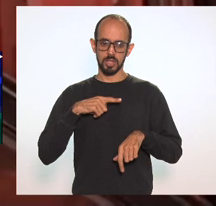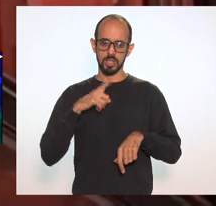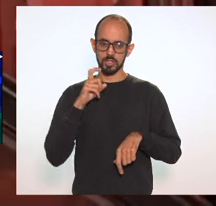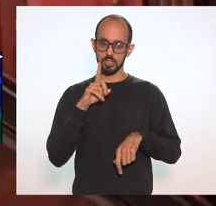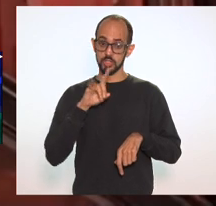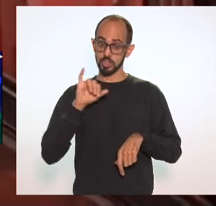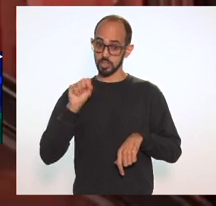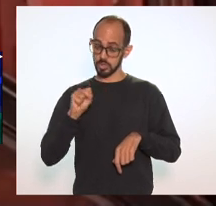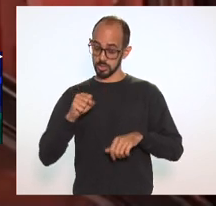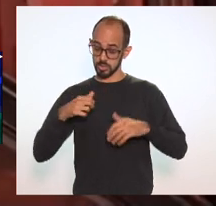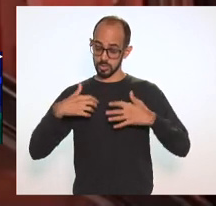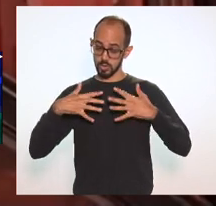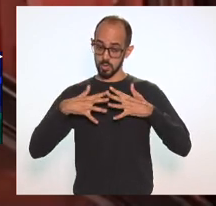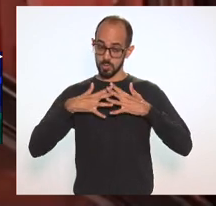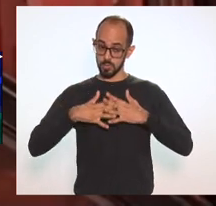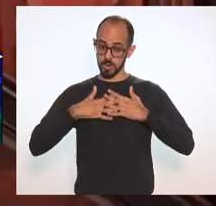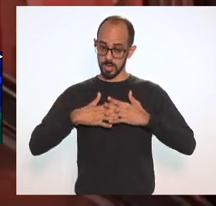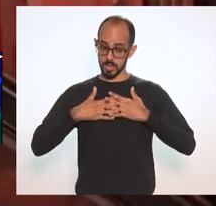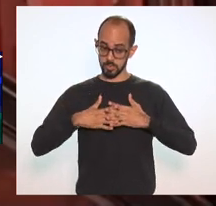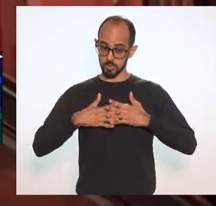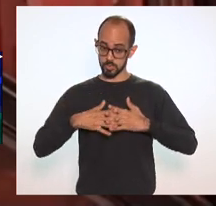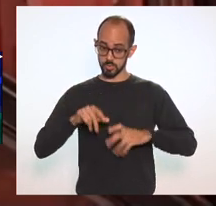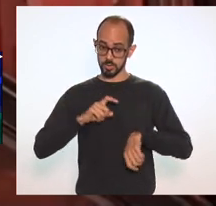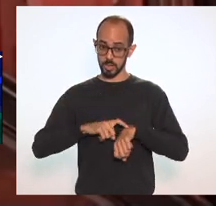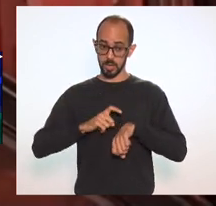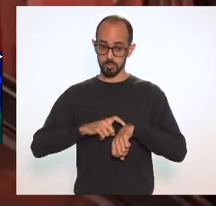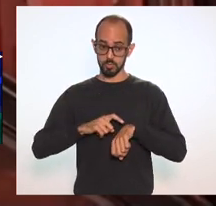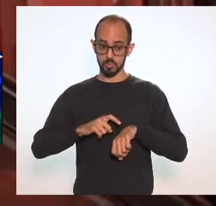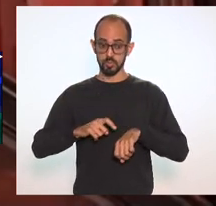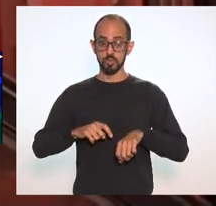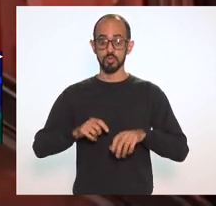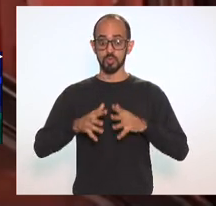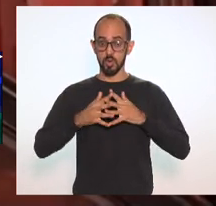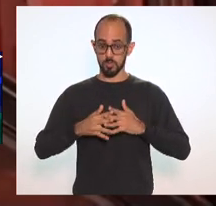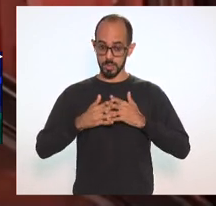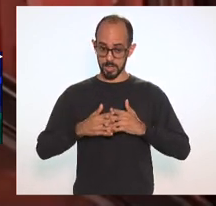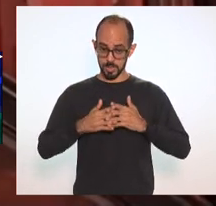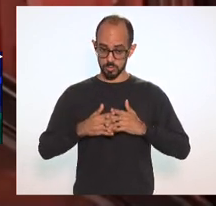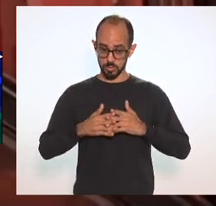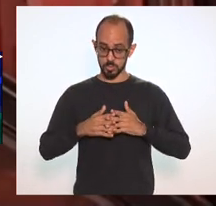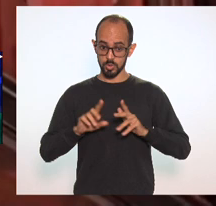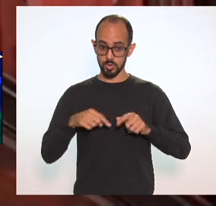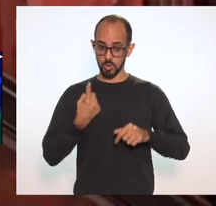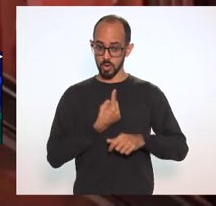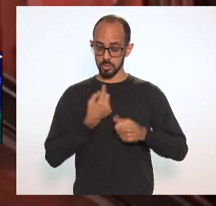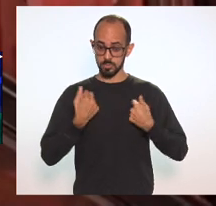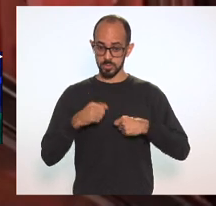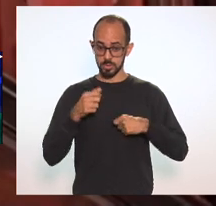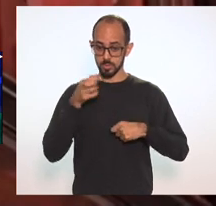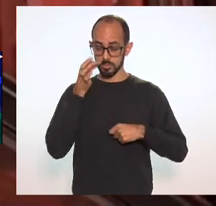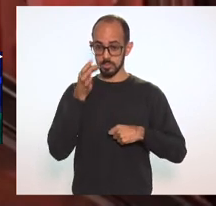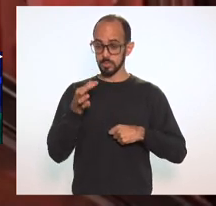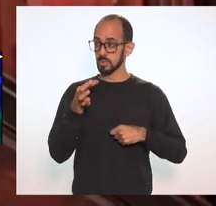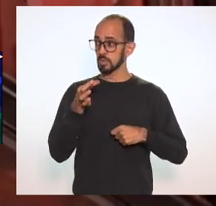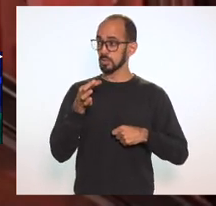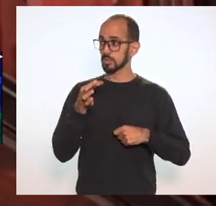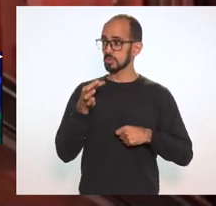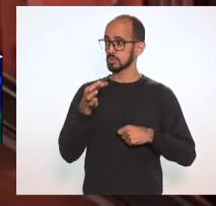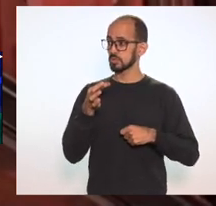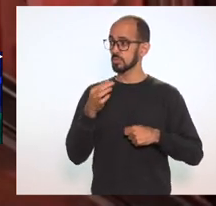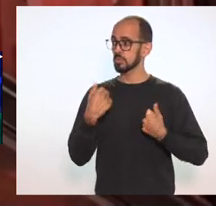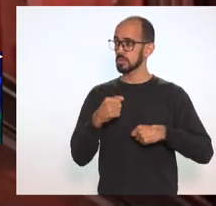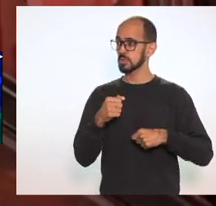estranhos tempos confusos e nós precisamos estar atentos precisamos ter